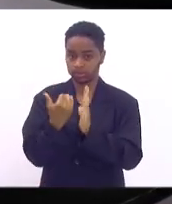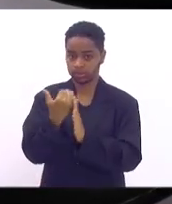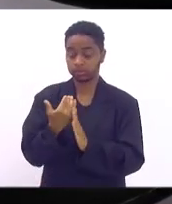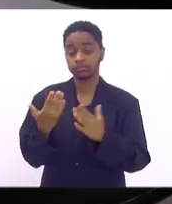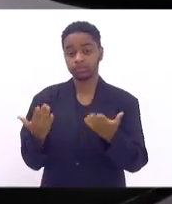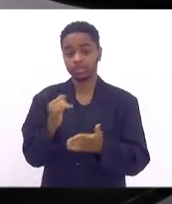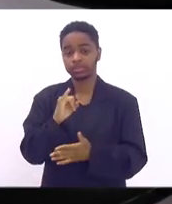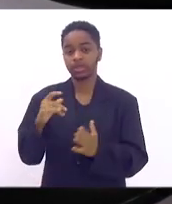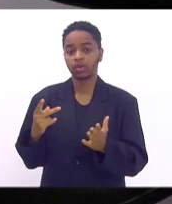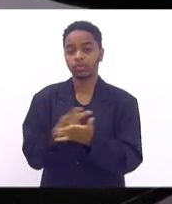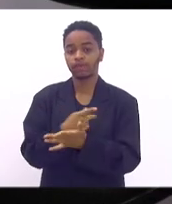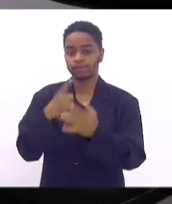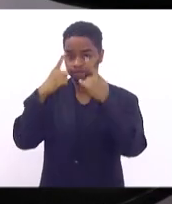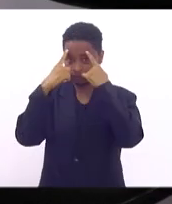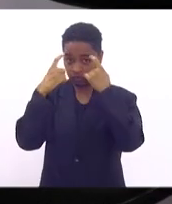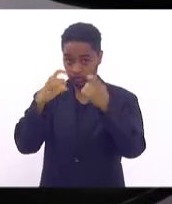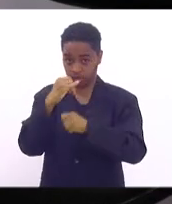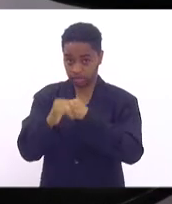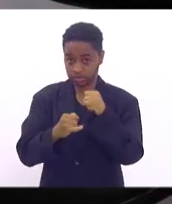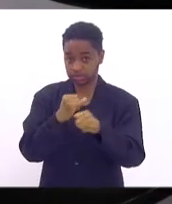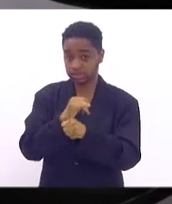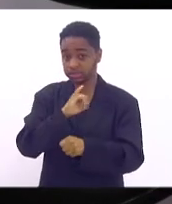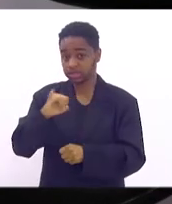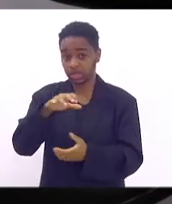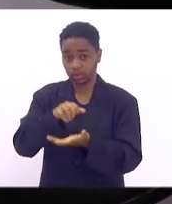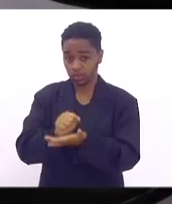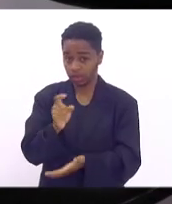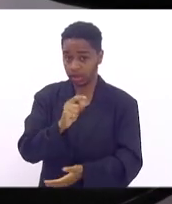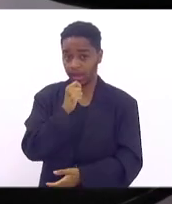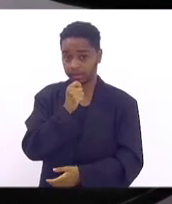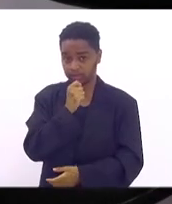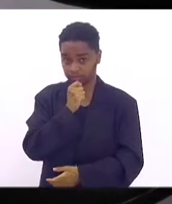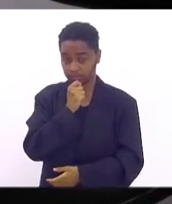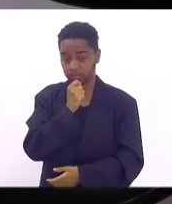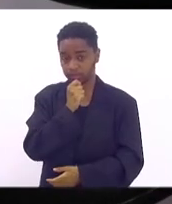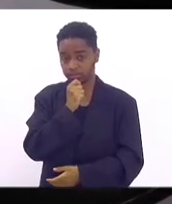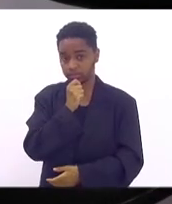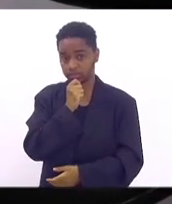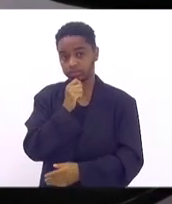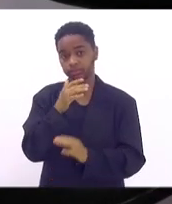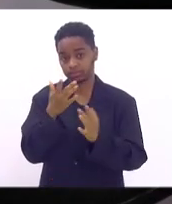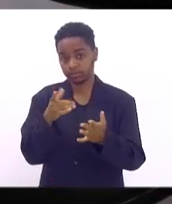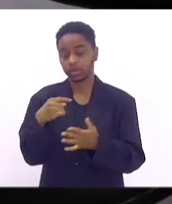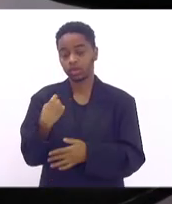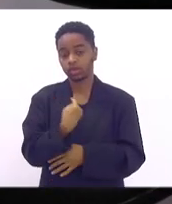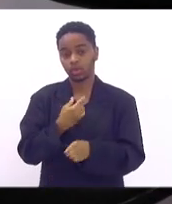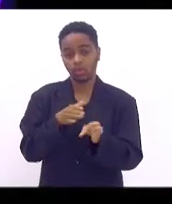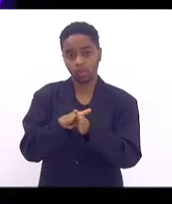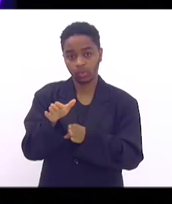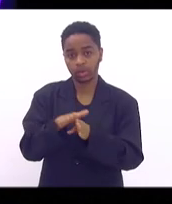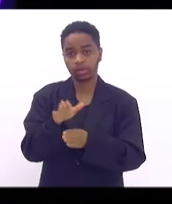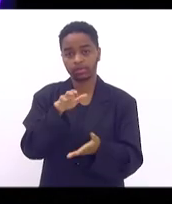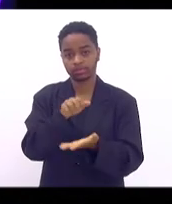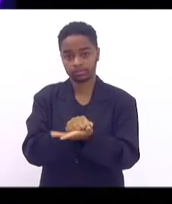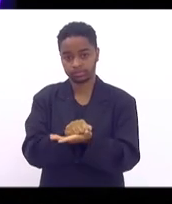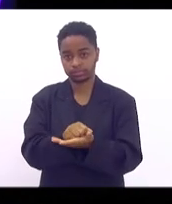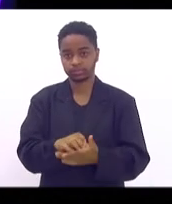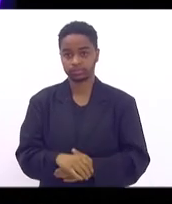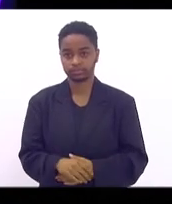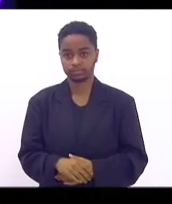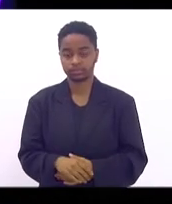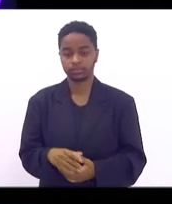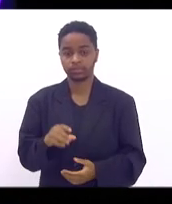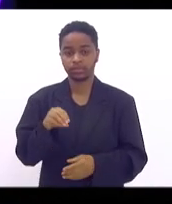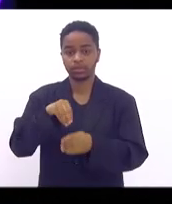violência cibernética, caso ela ainda não tenha registrado, a gente orienta que ela registre nas